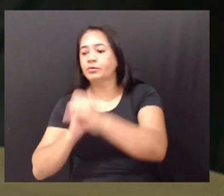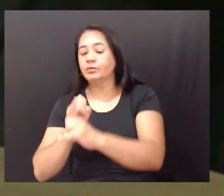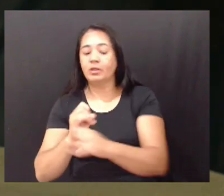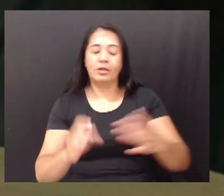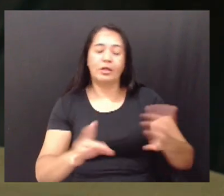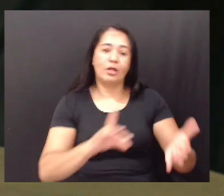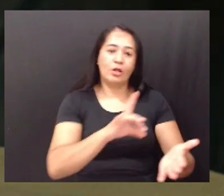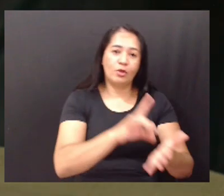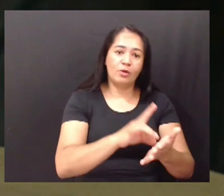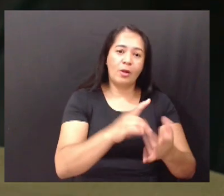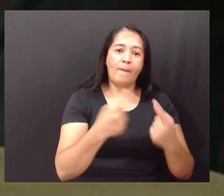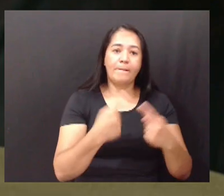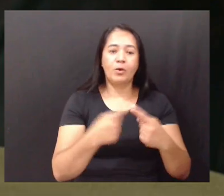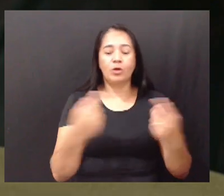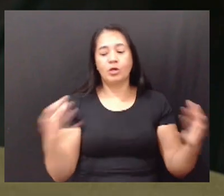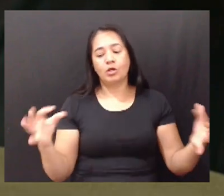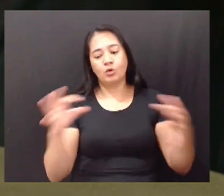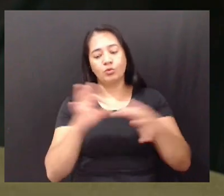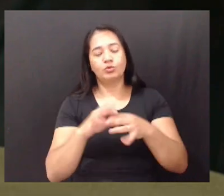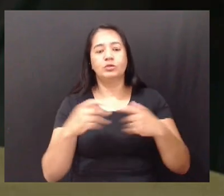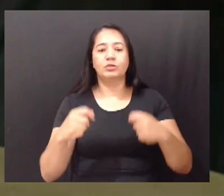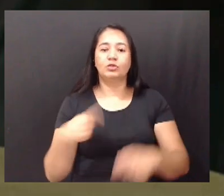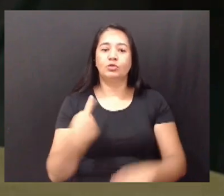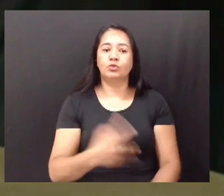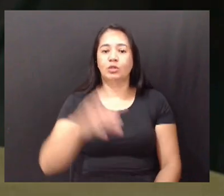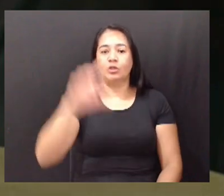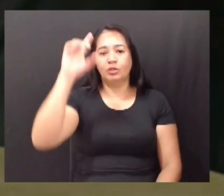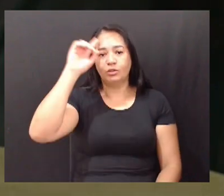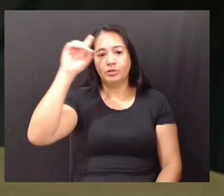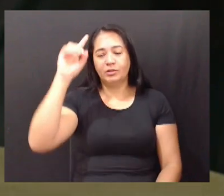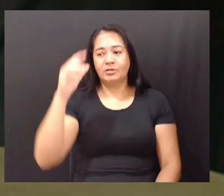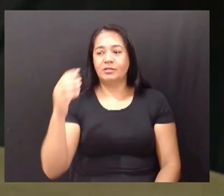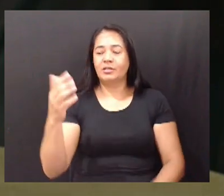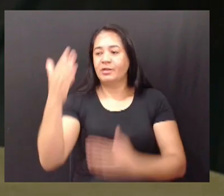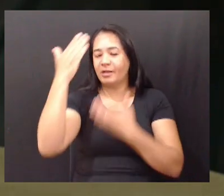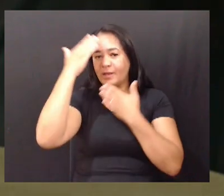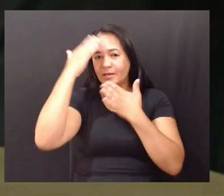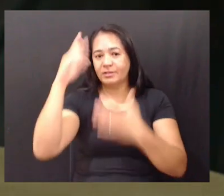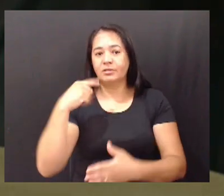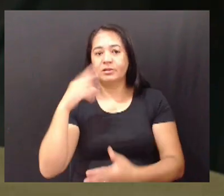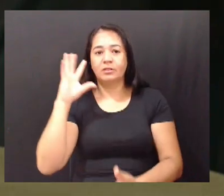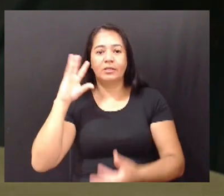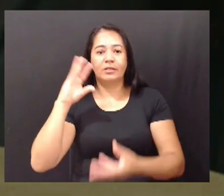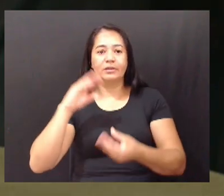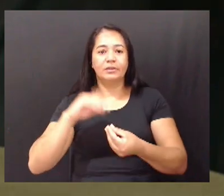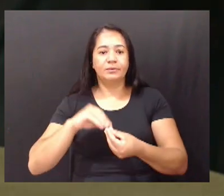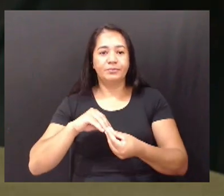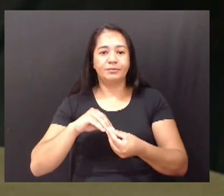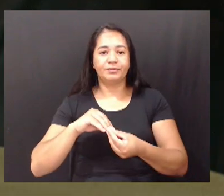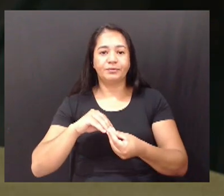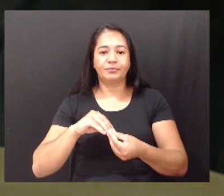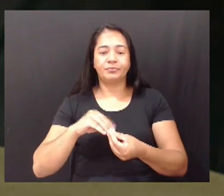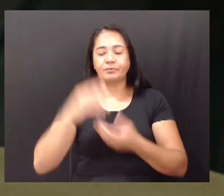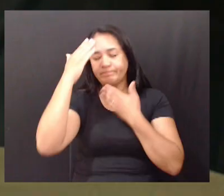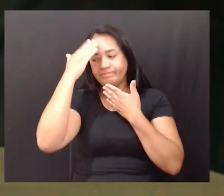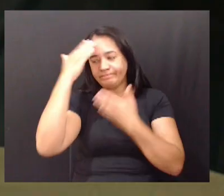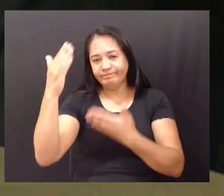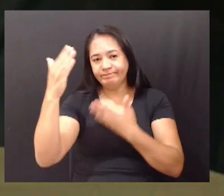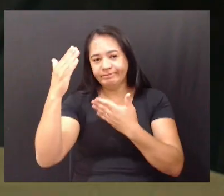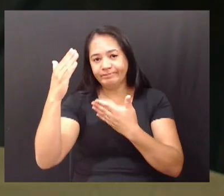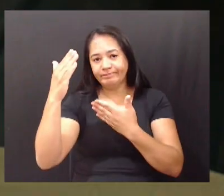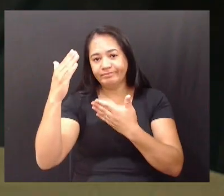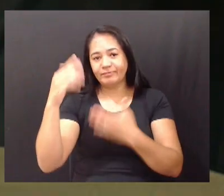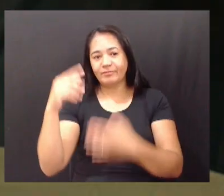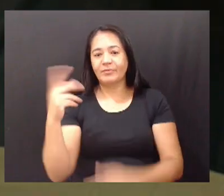hoje no nosso dia a dia. Então, quero agradecer, a gente vai para as considerações finais, quero agradecer imensamente aí as nossas